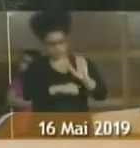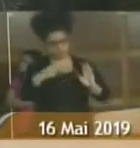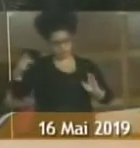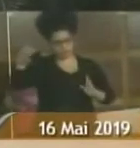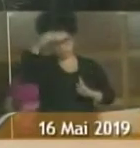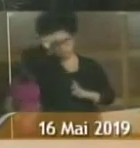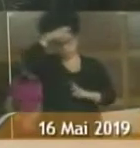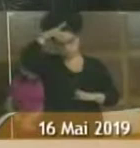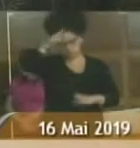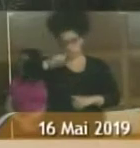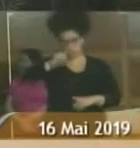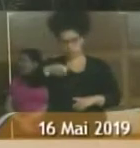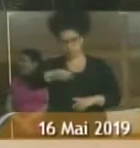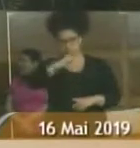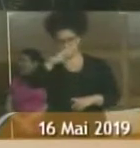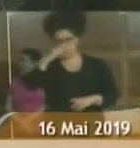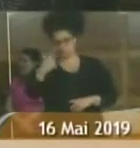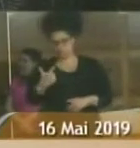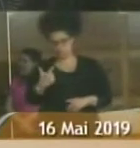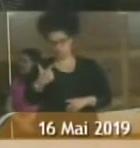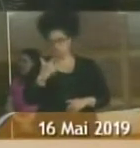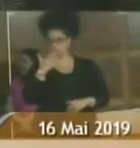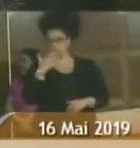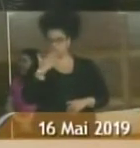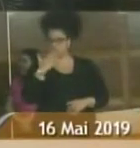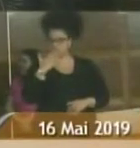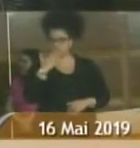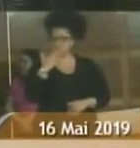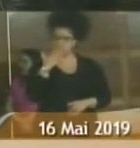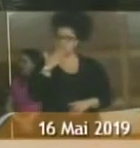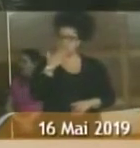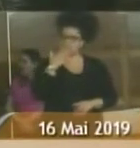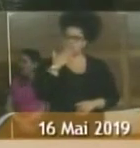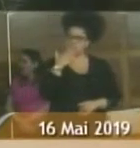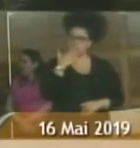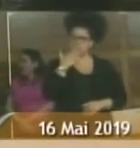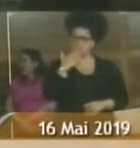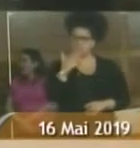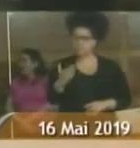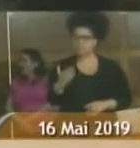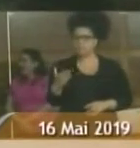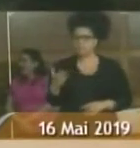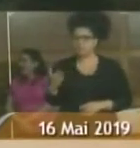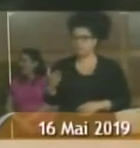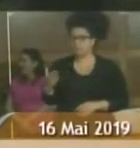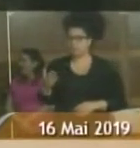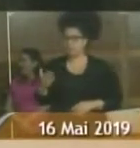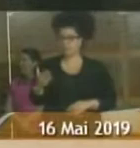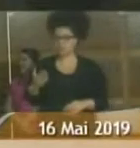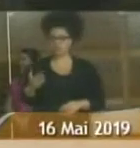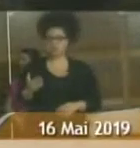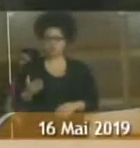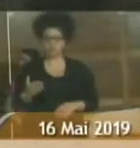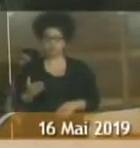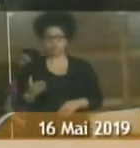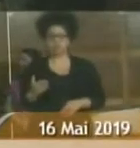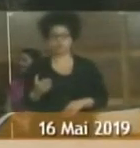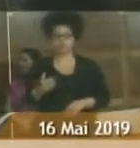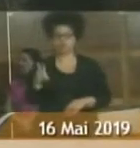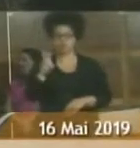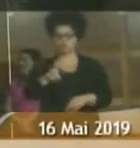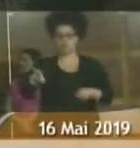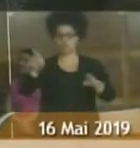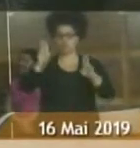número 1002/2018, autoria do prefeito municipal, encaminhando em apenso cópia do ofício número 329/2018 e seus